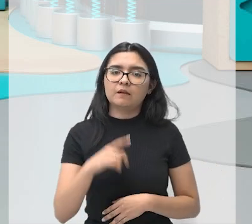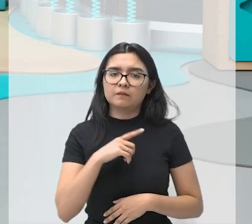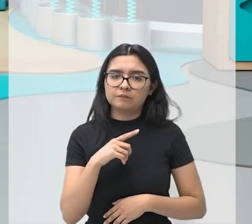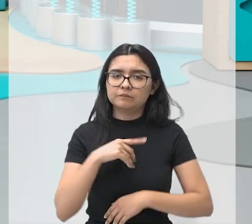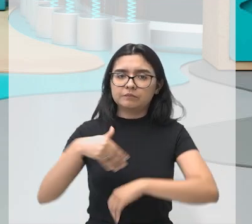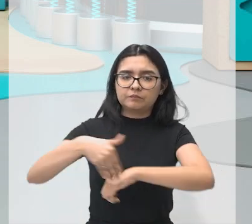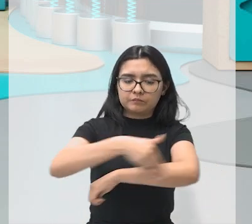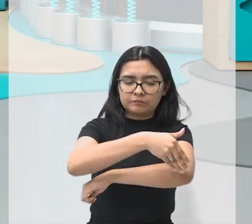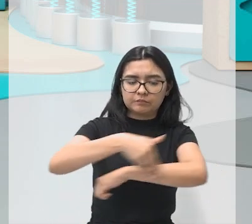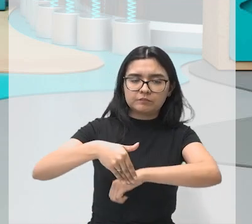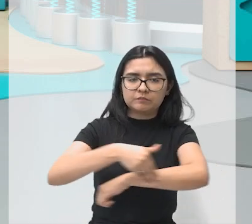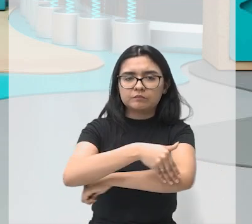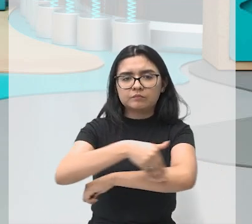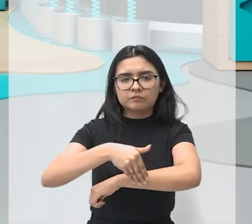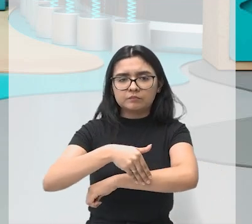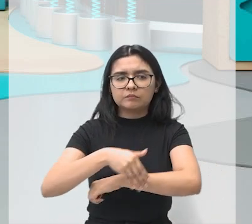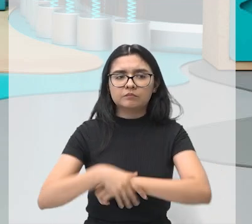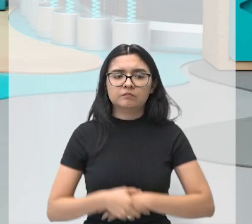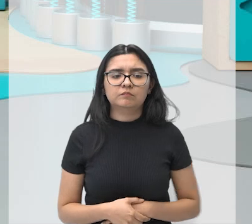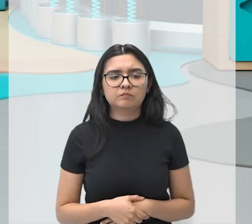estradas de paralelepípedos, né?